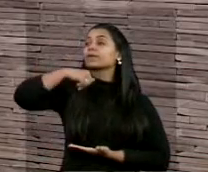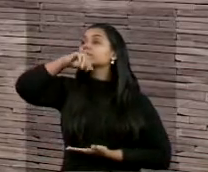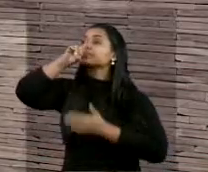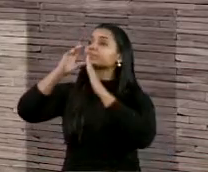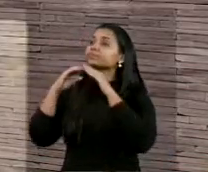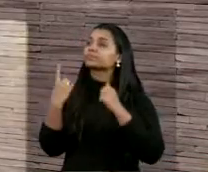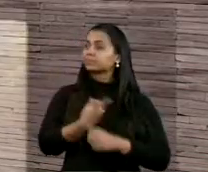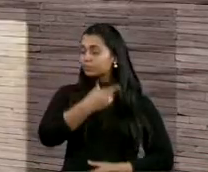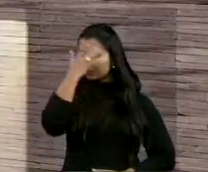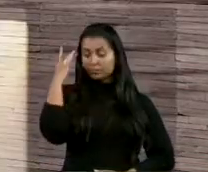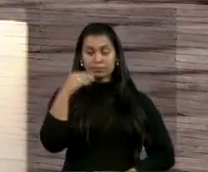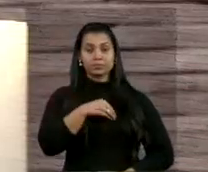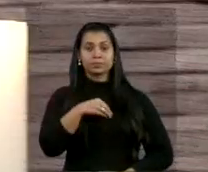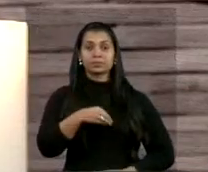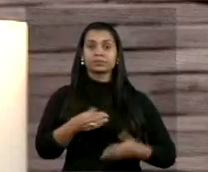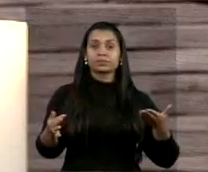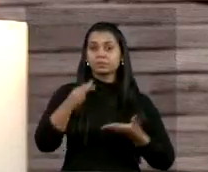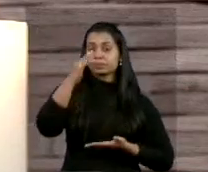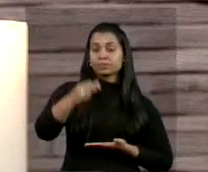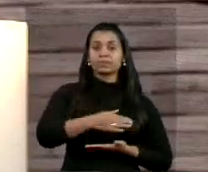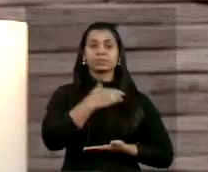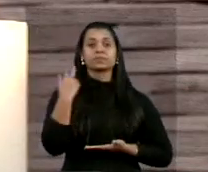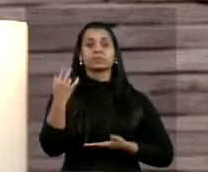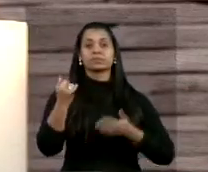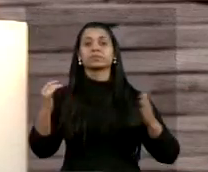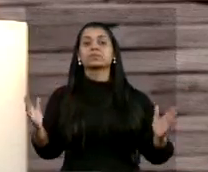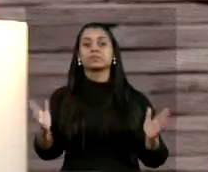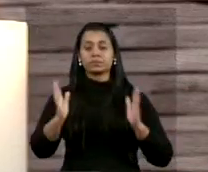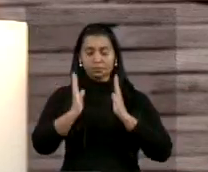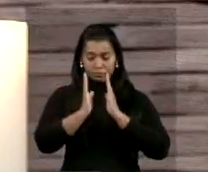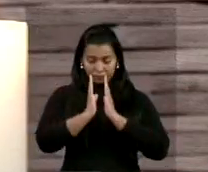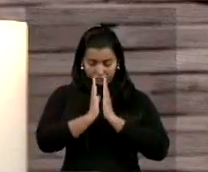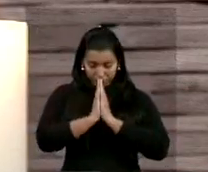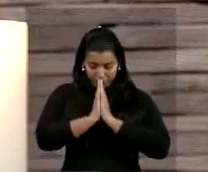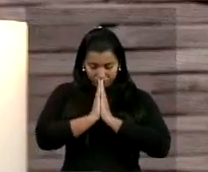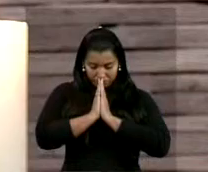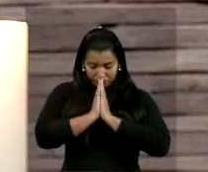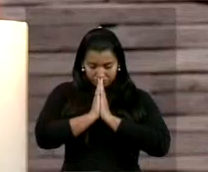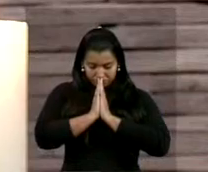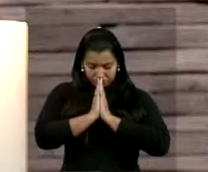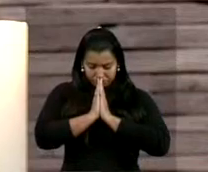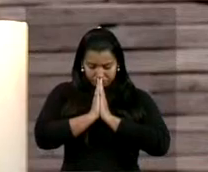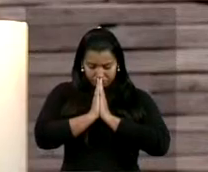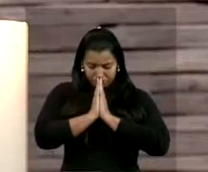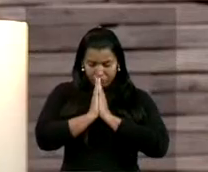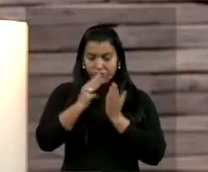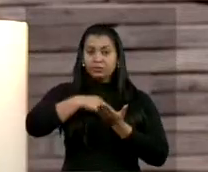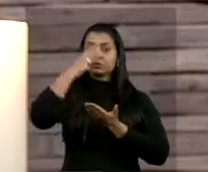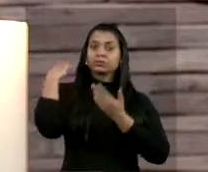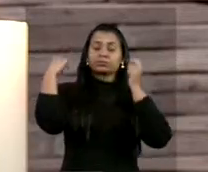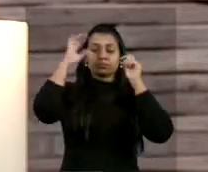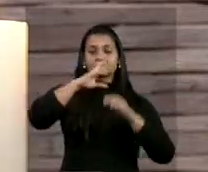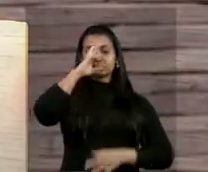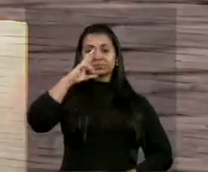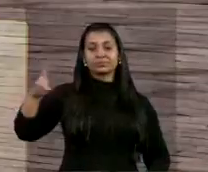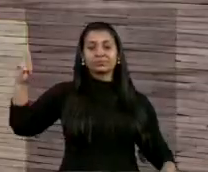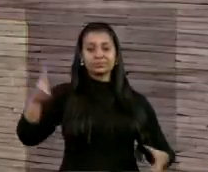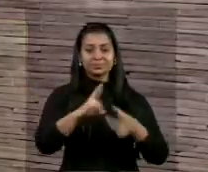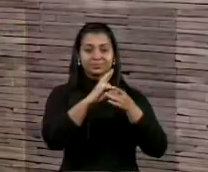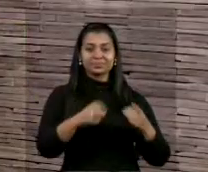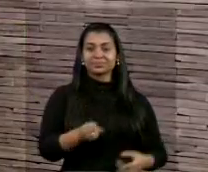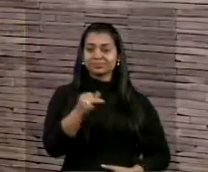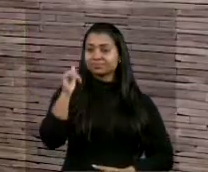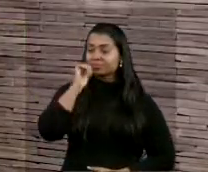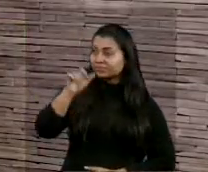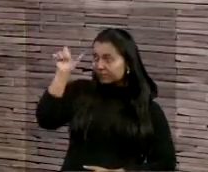Deus, rogai por nós, pecadores, agora e na hora de nossa morte. Amém. Ave Maria, cheia de graça,